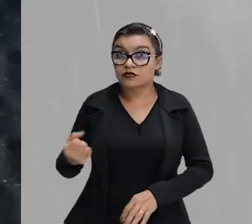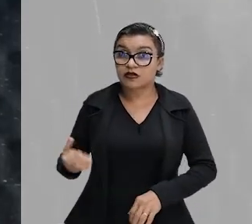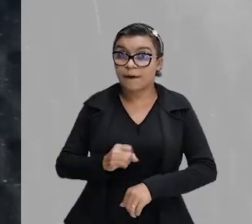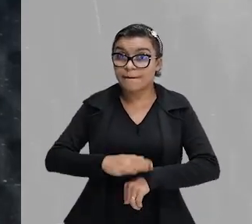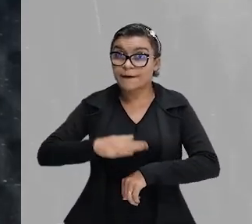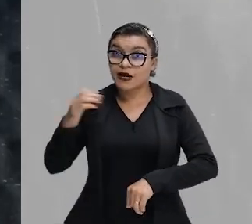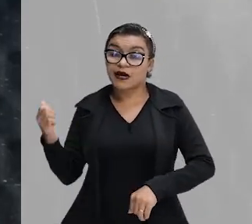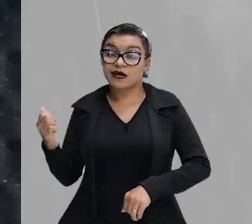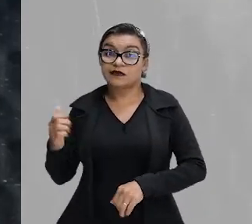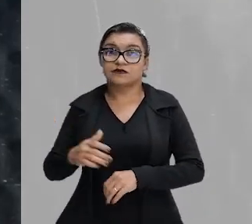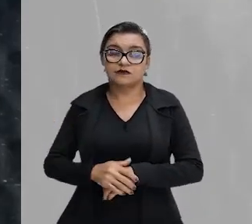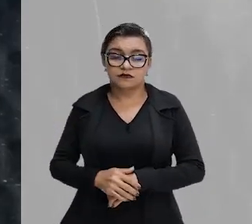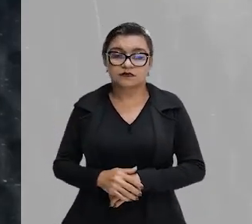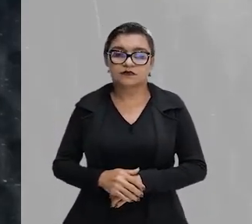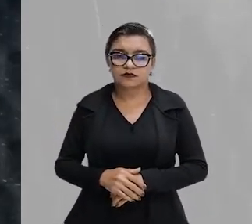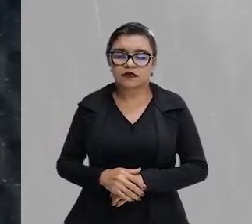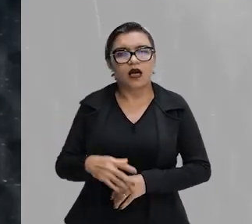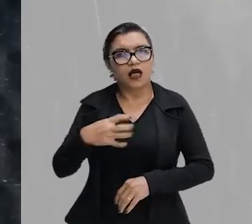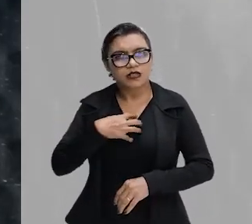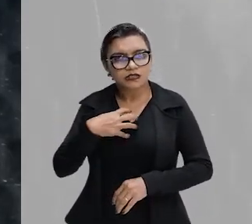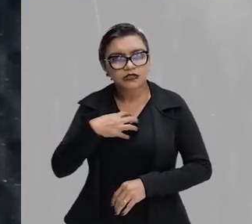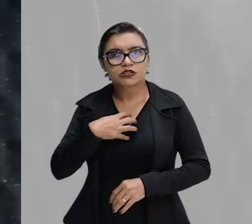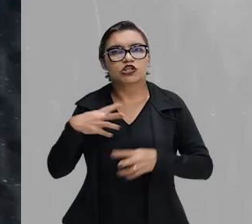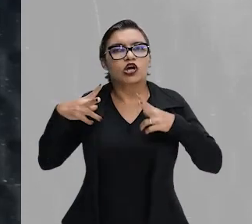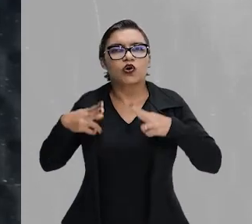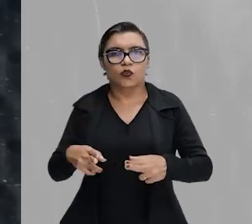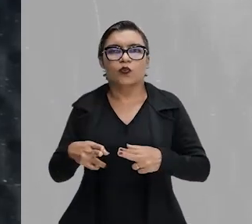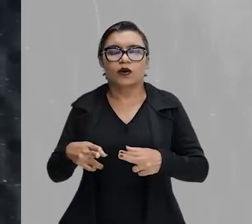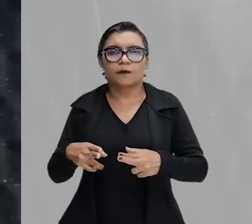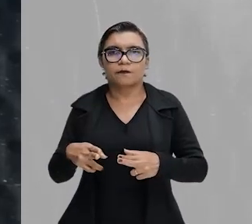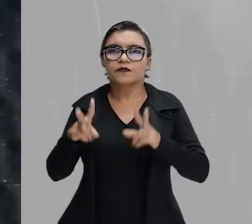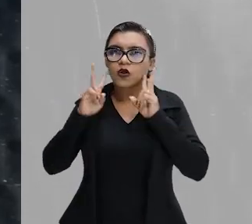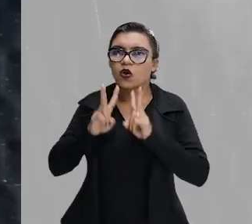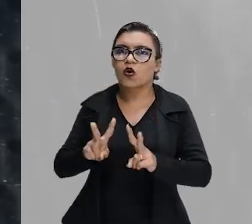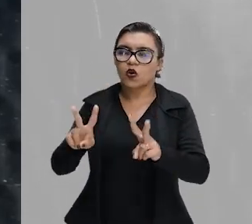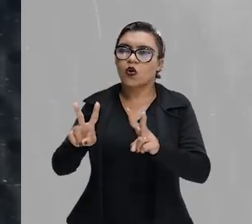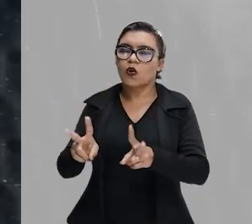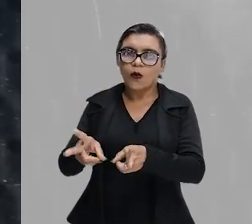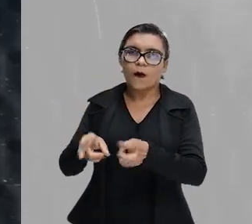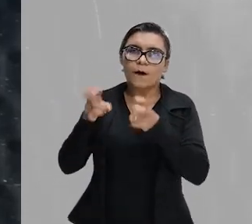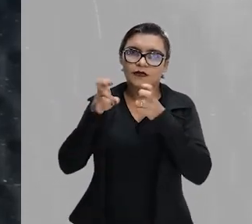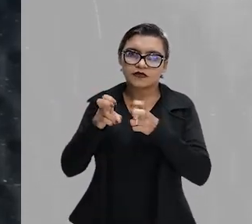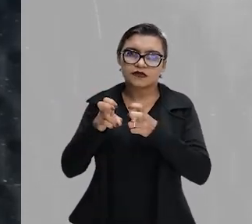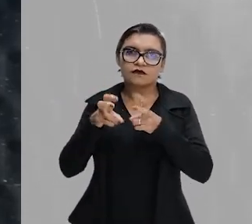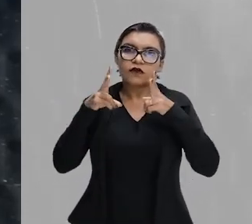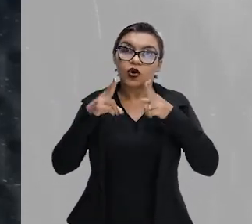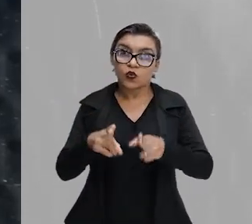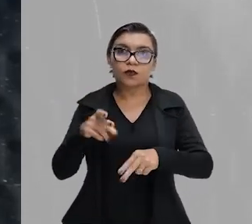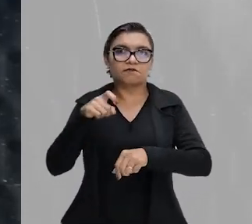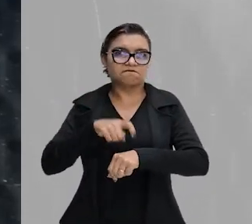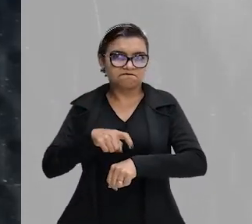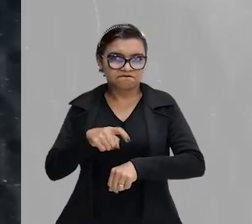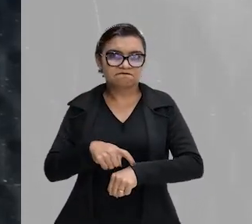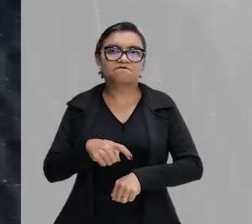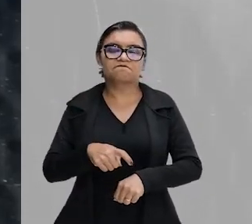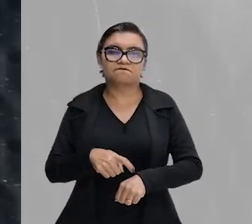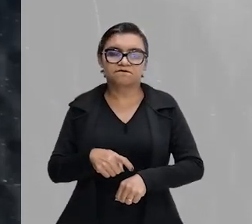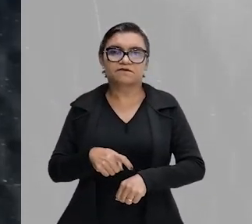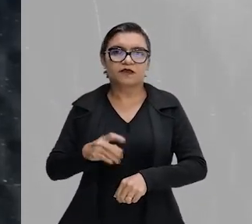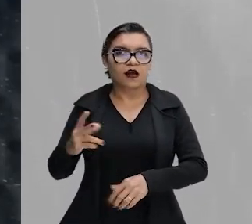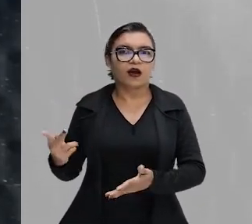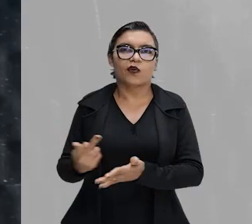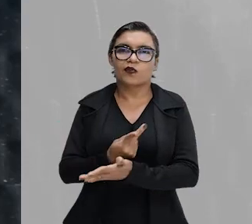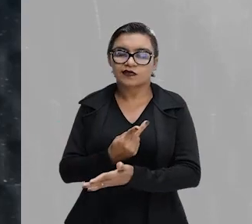ter a mesma sensação deste movimento retrógrado. O que nós vamos observar também vai ser a mesma situação, certo? O mesmo